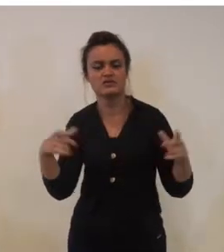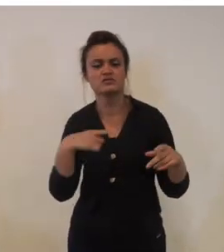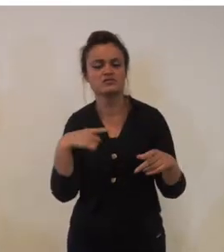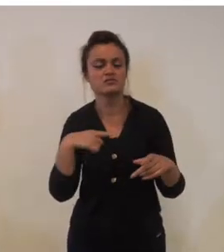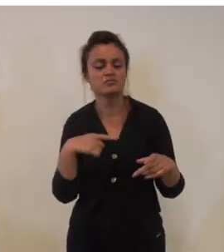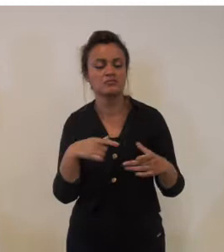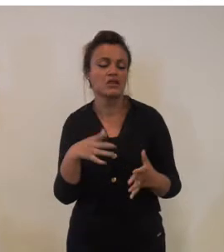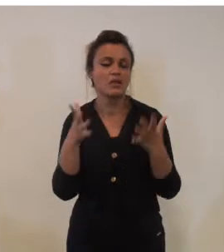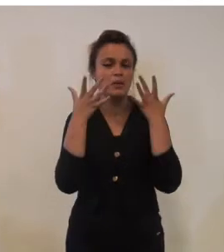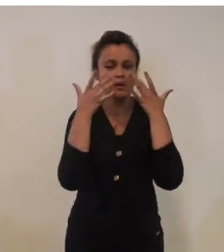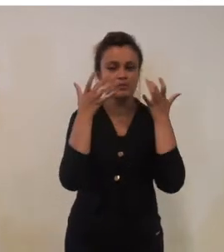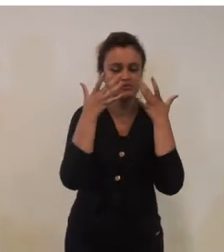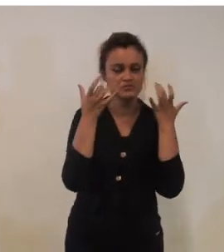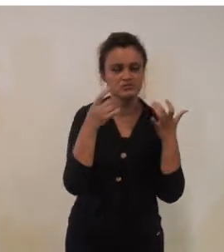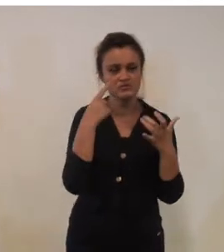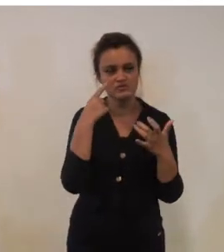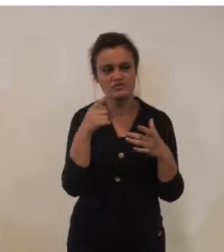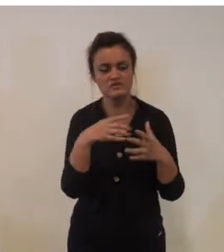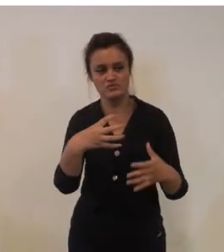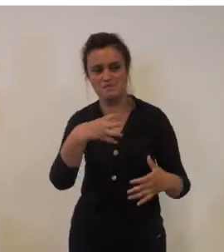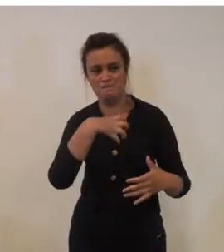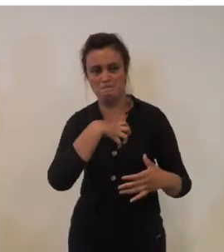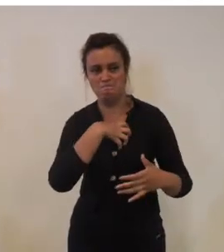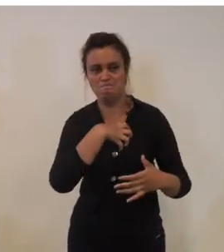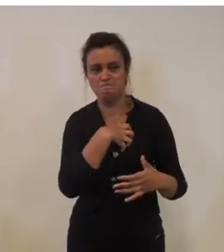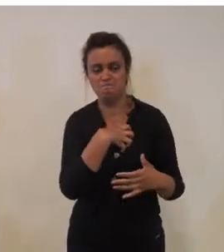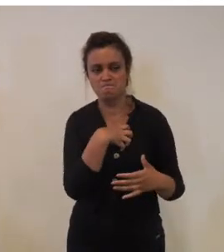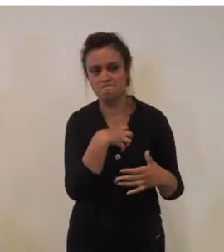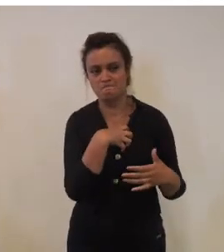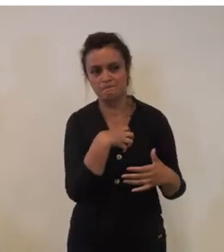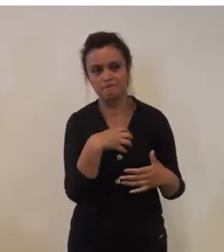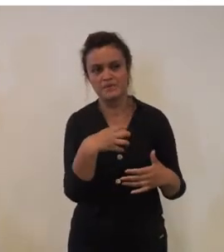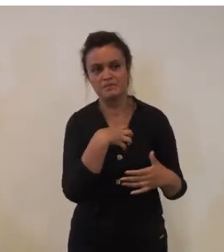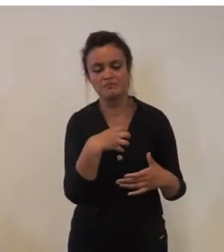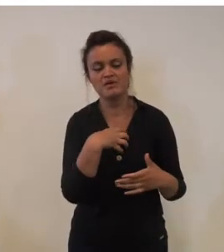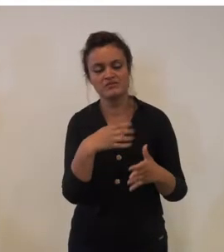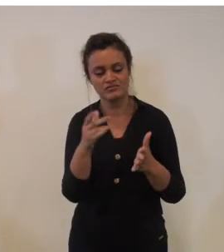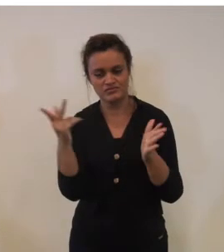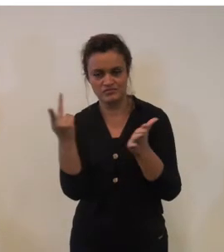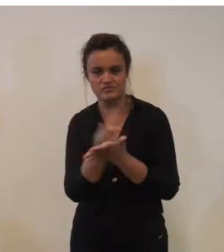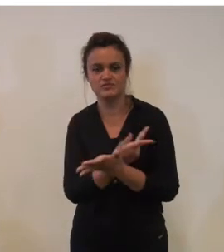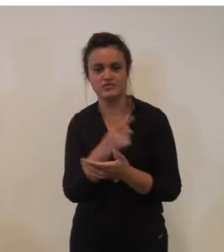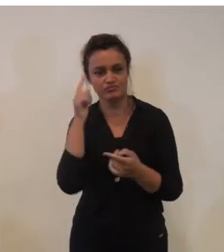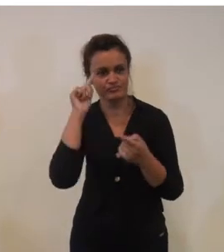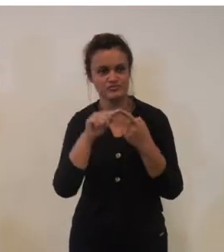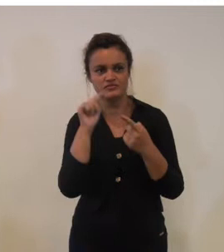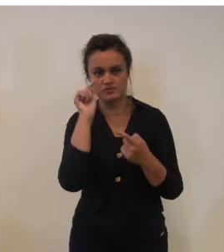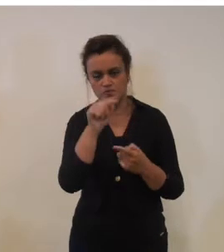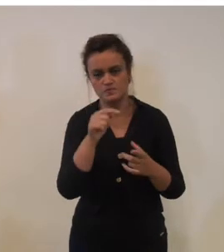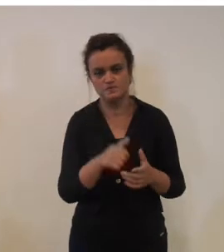ao simular, vamos ter os impactos decorrentes.